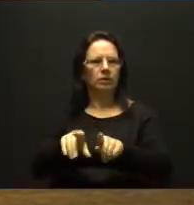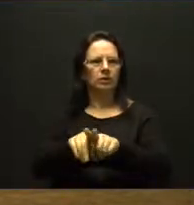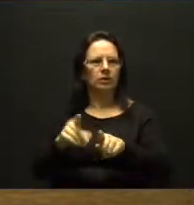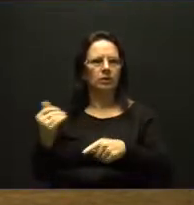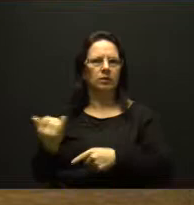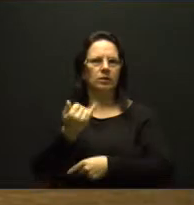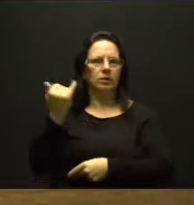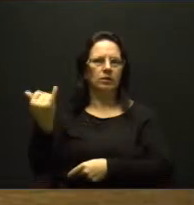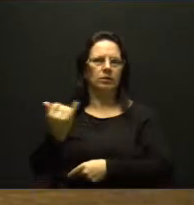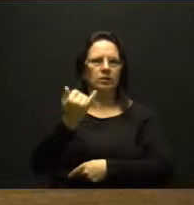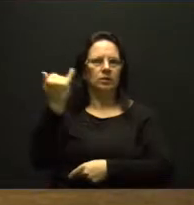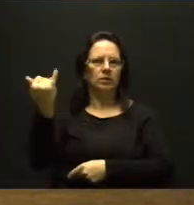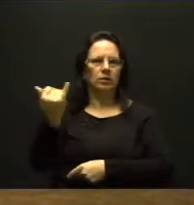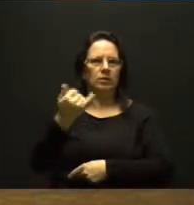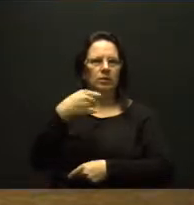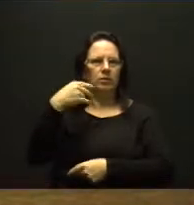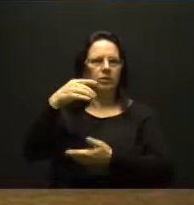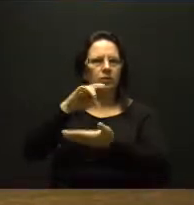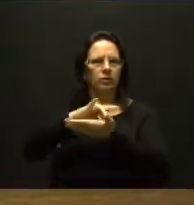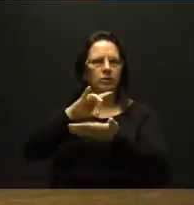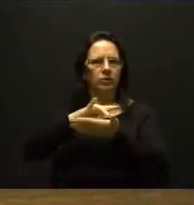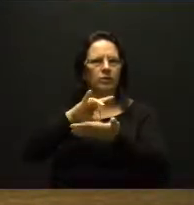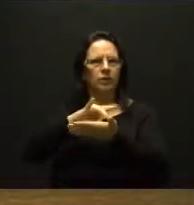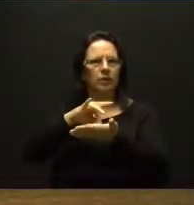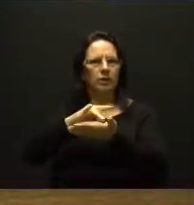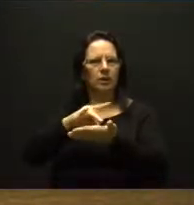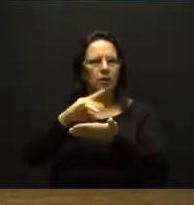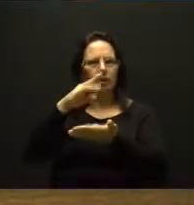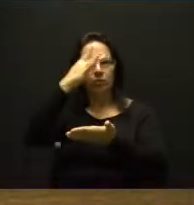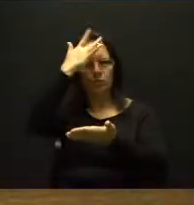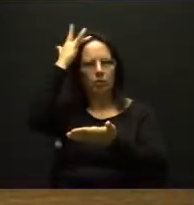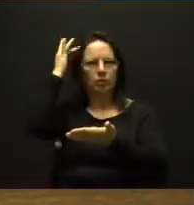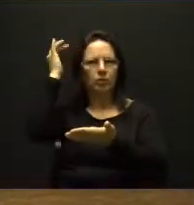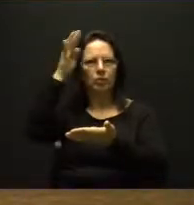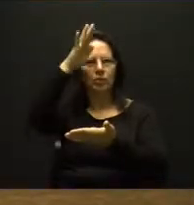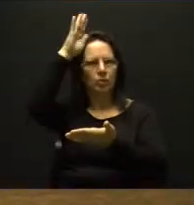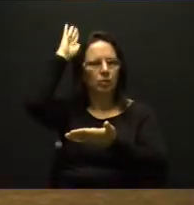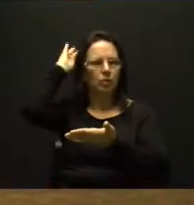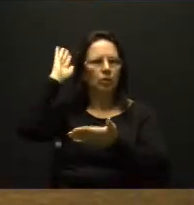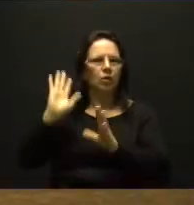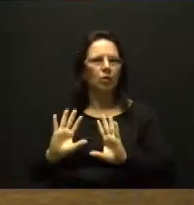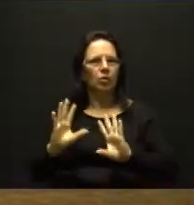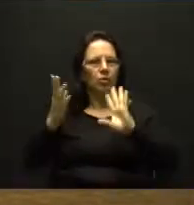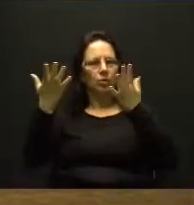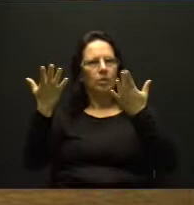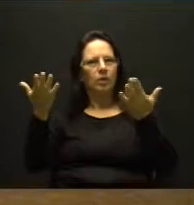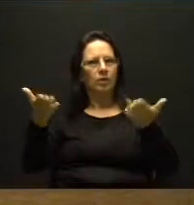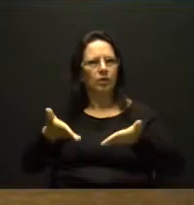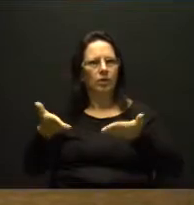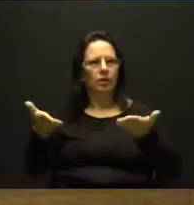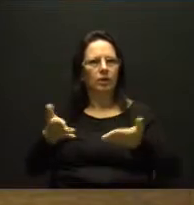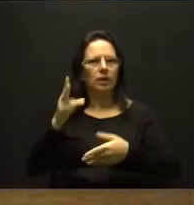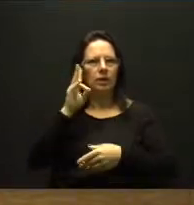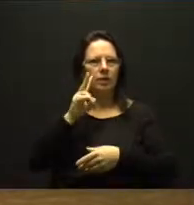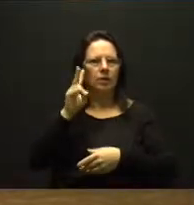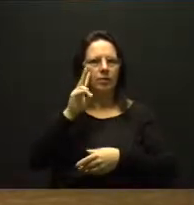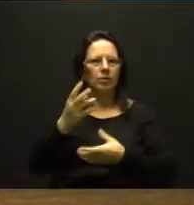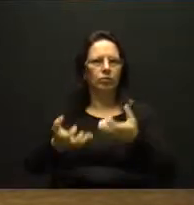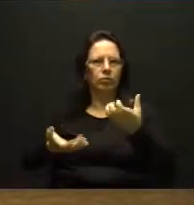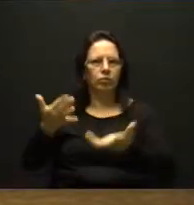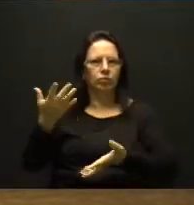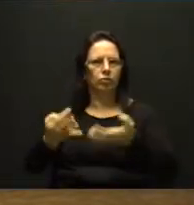a importância desses verdadeiros heróis como dito aqui muitos homenageados nesta casa lembro que no incêndio da